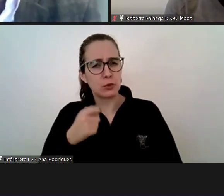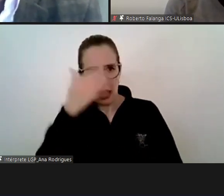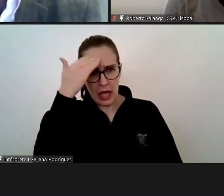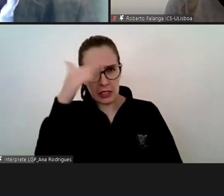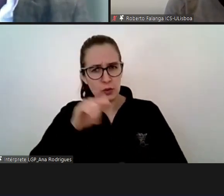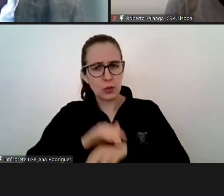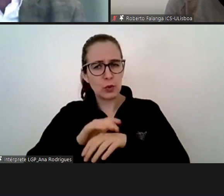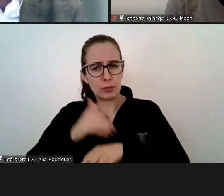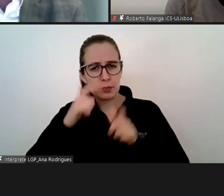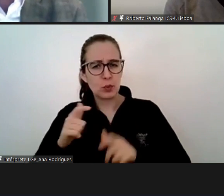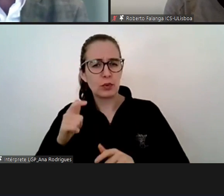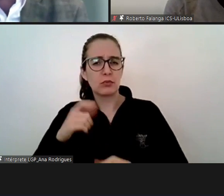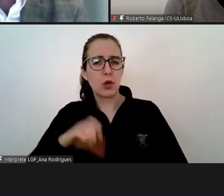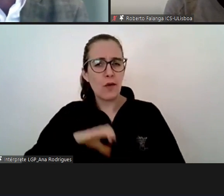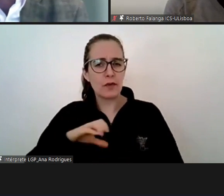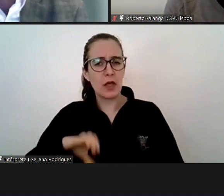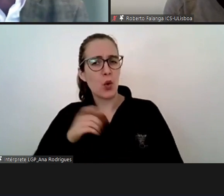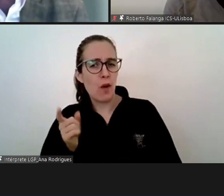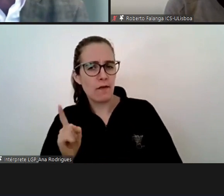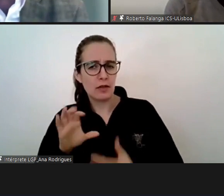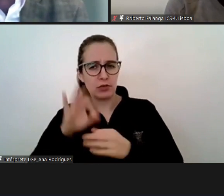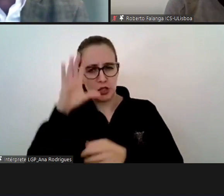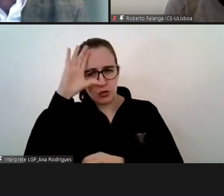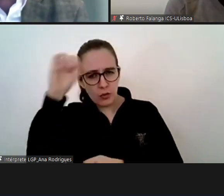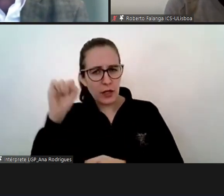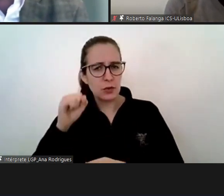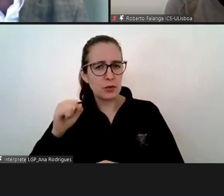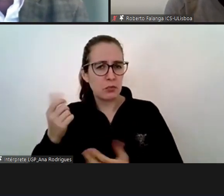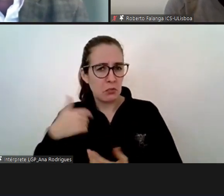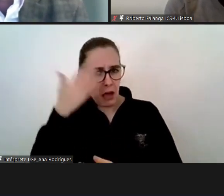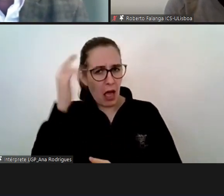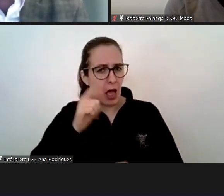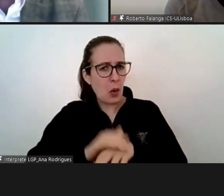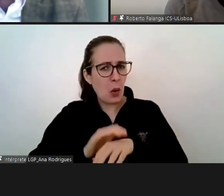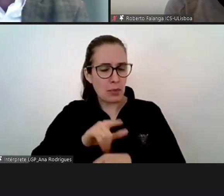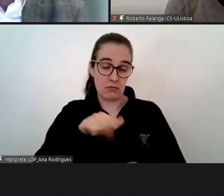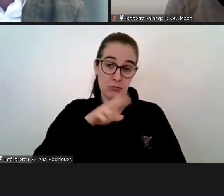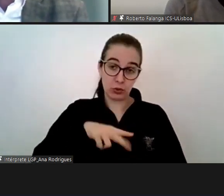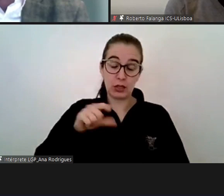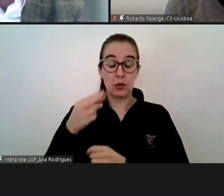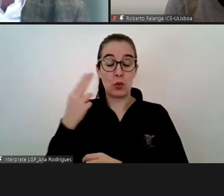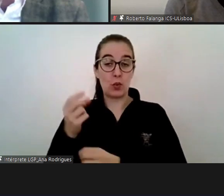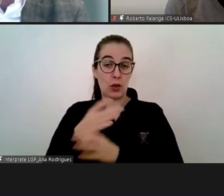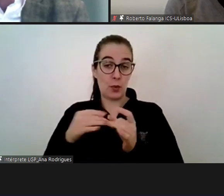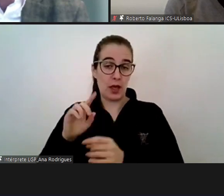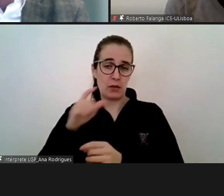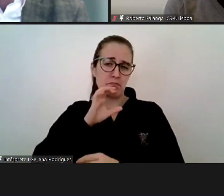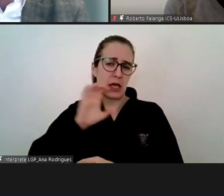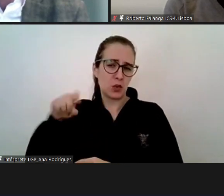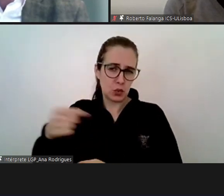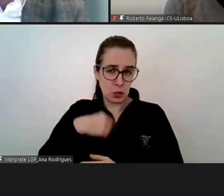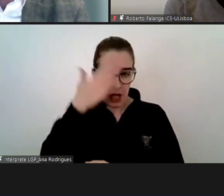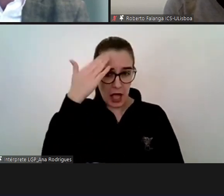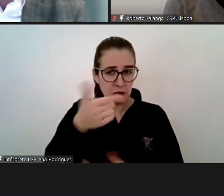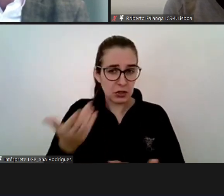nas instituições democráticas que nos governam, em Portugal e nos outros países europeus. Isto é uma questão também levantada por